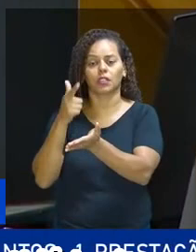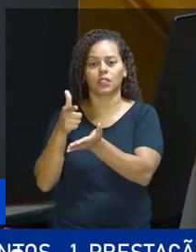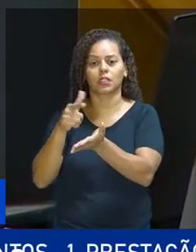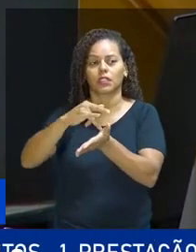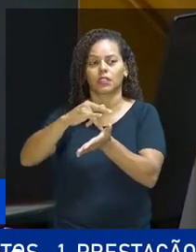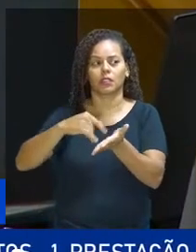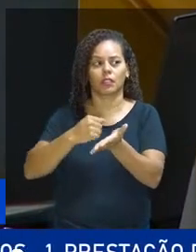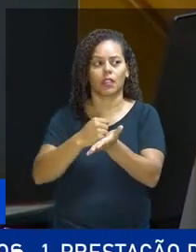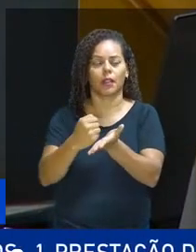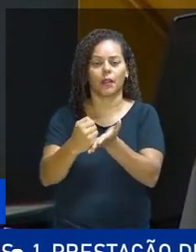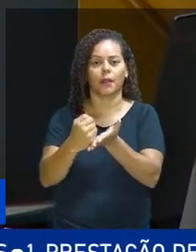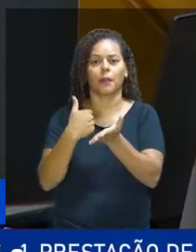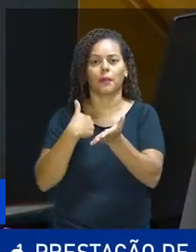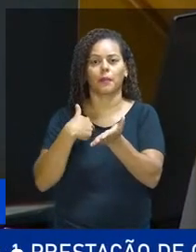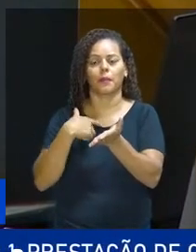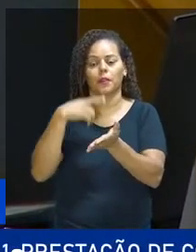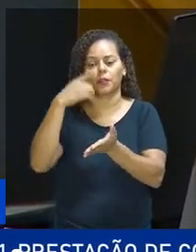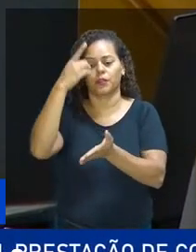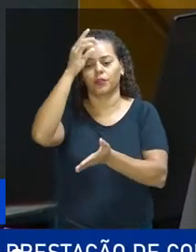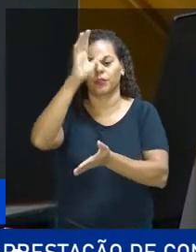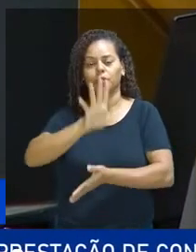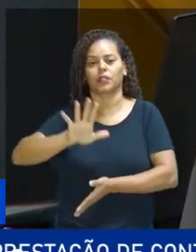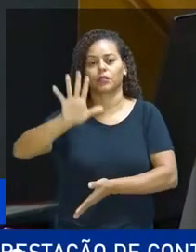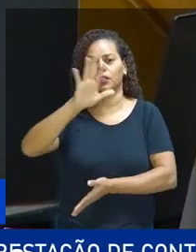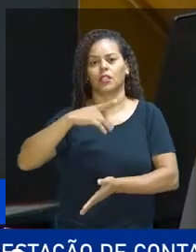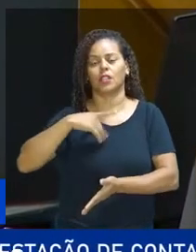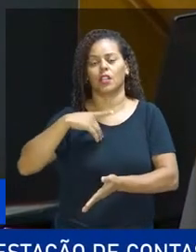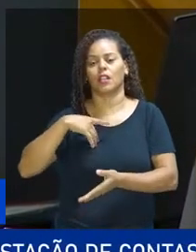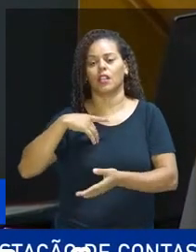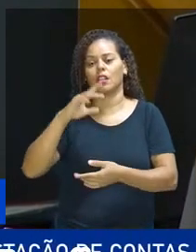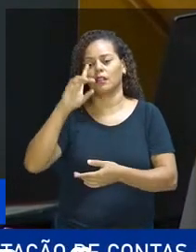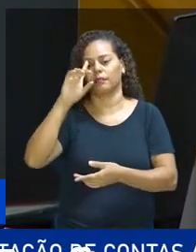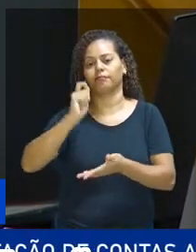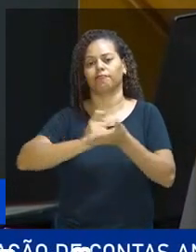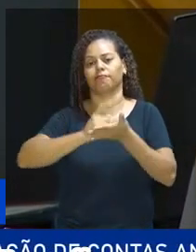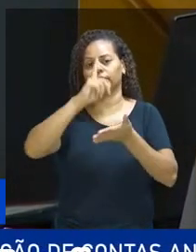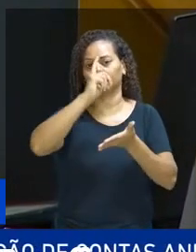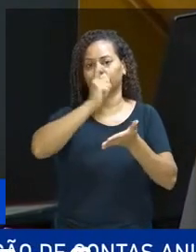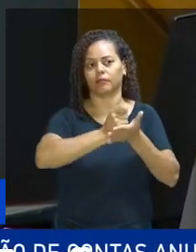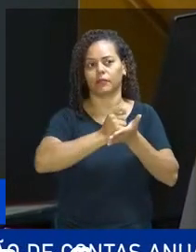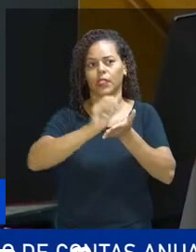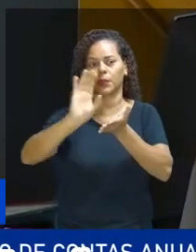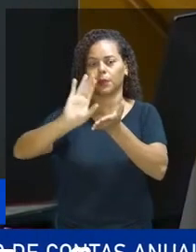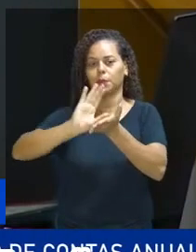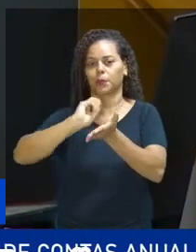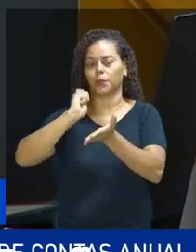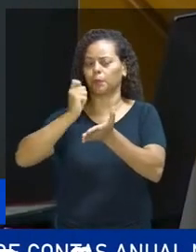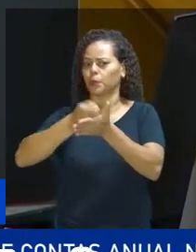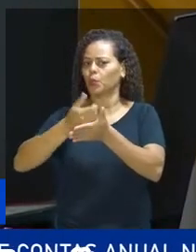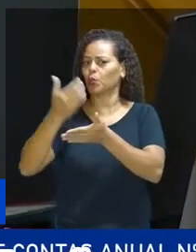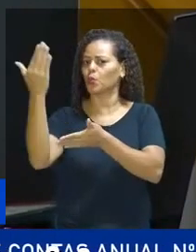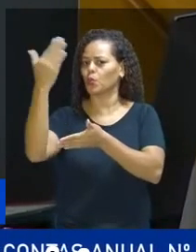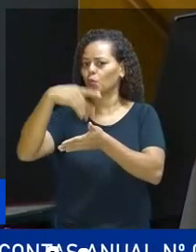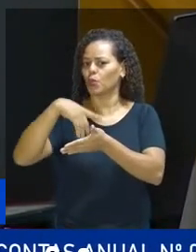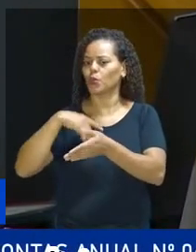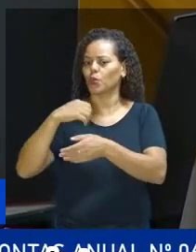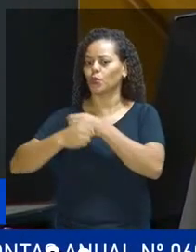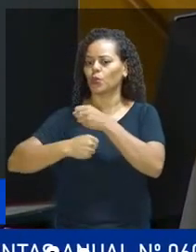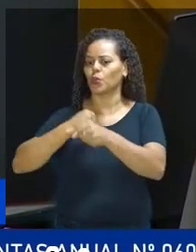partidário do Diretório Nacional em virtude de decisões judiciais em prestações de contas de exercício de 2014